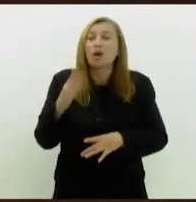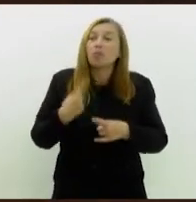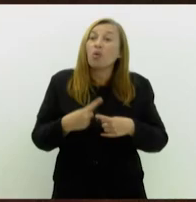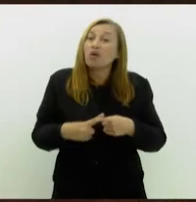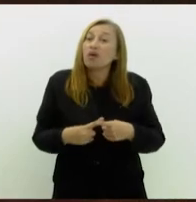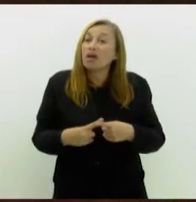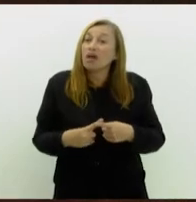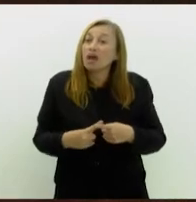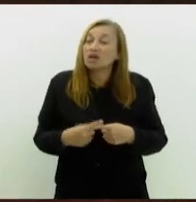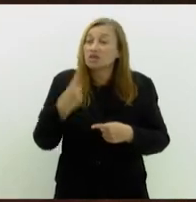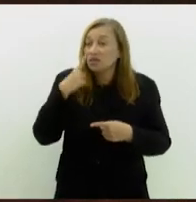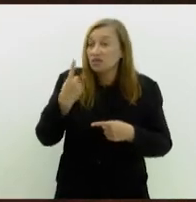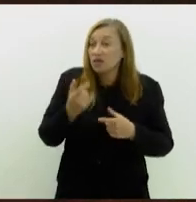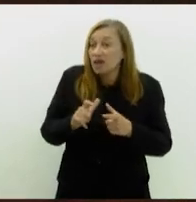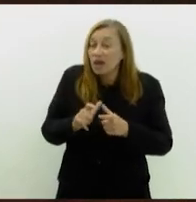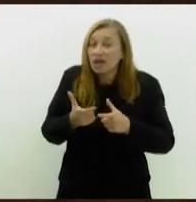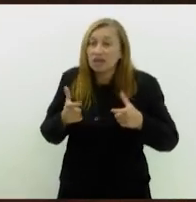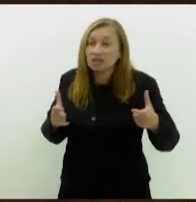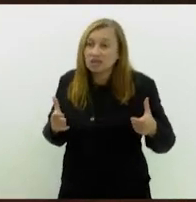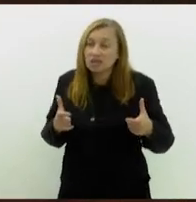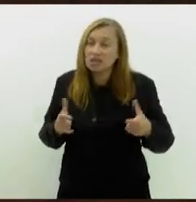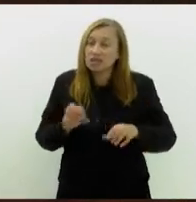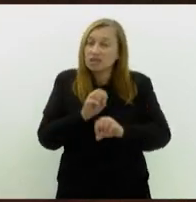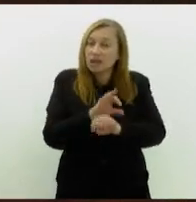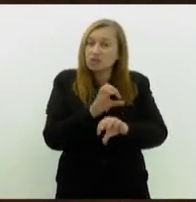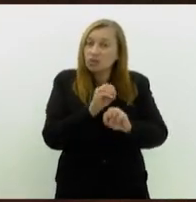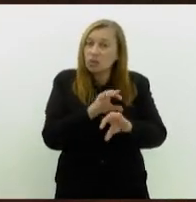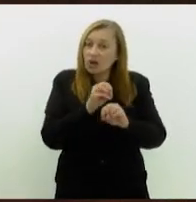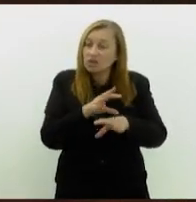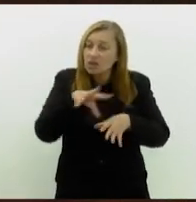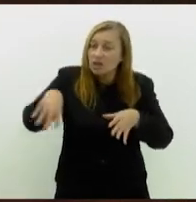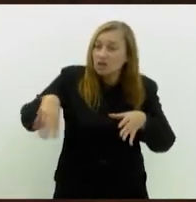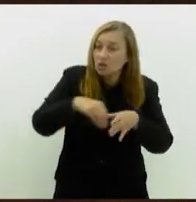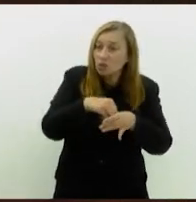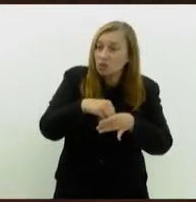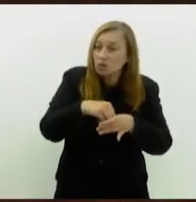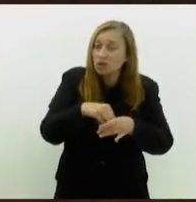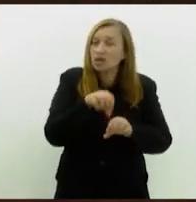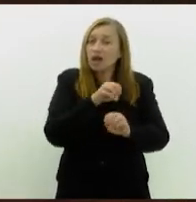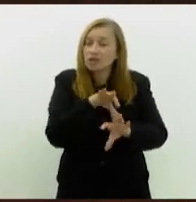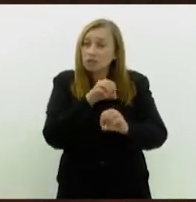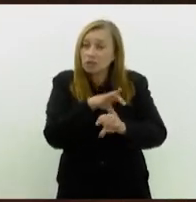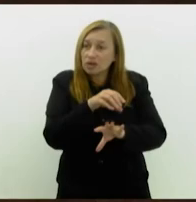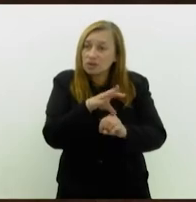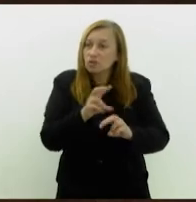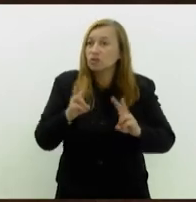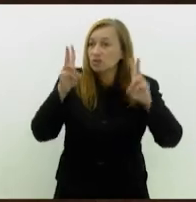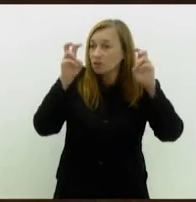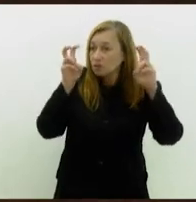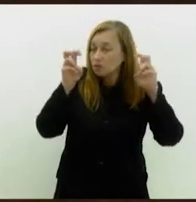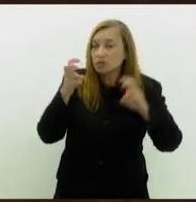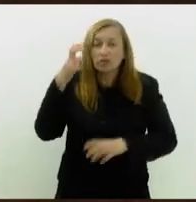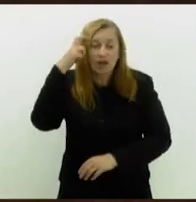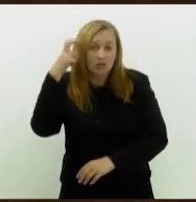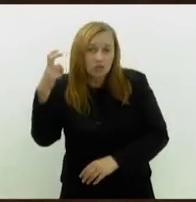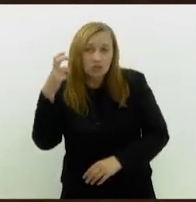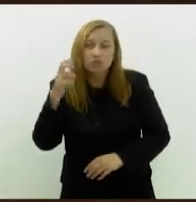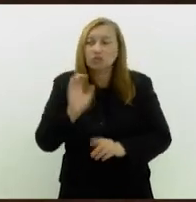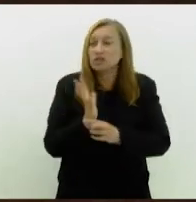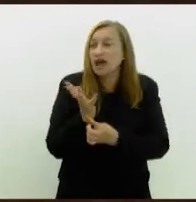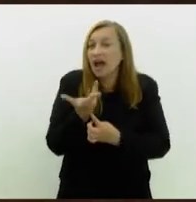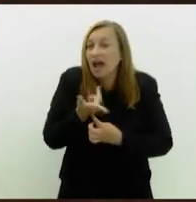isso a gente alarga a Perspectiva da Educação E inclui a educação também no na questão do rol da cultura da